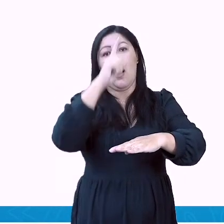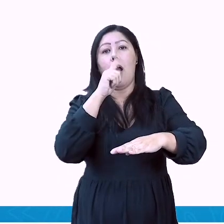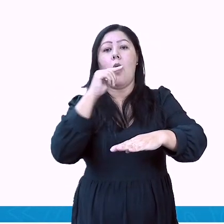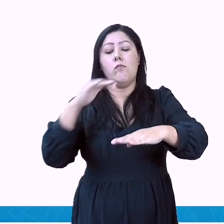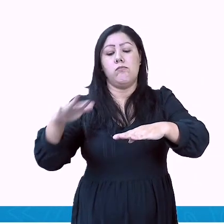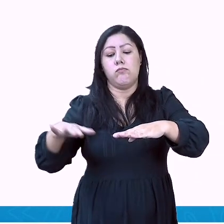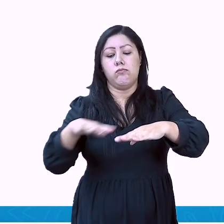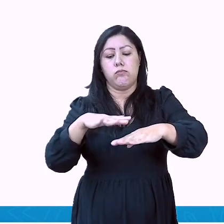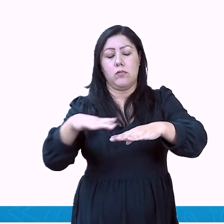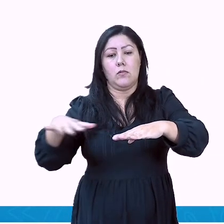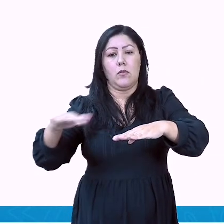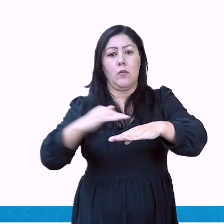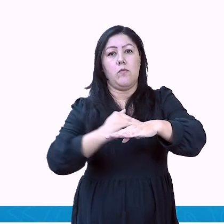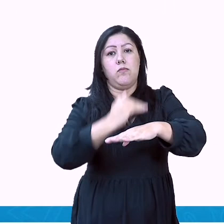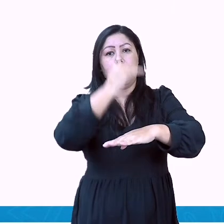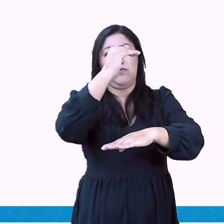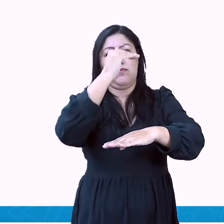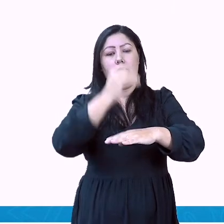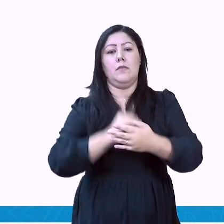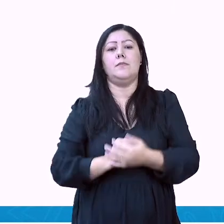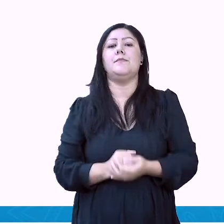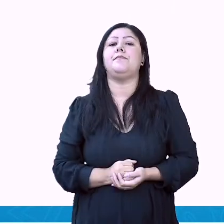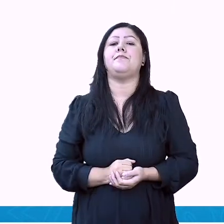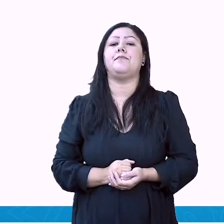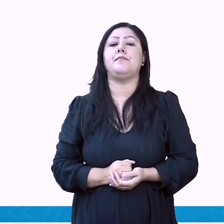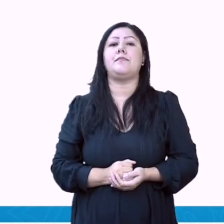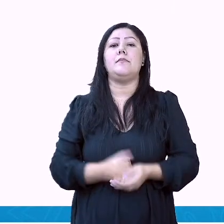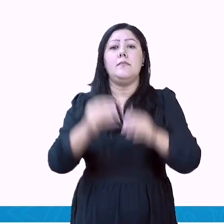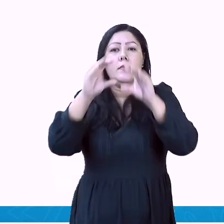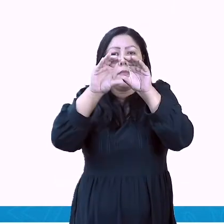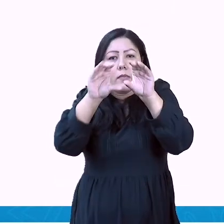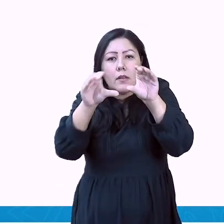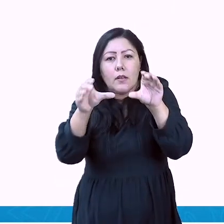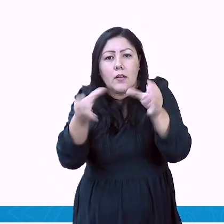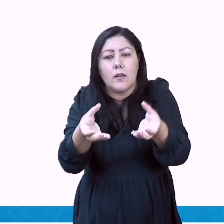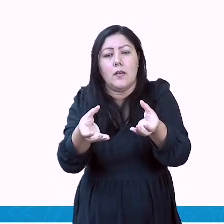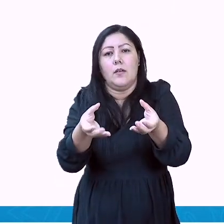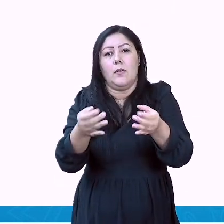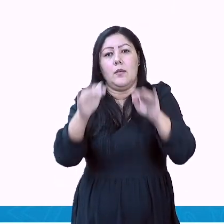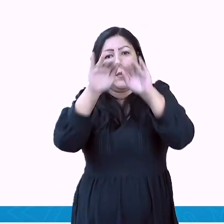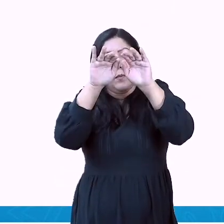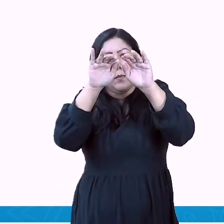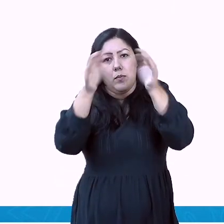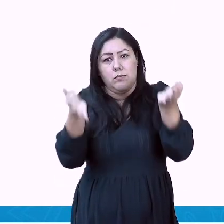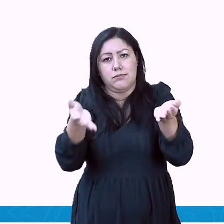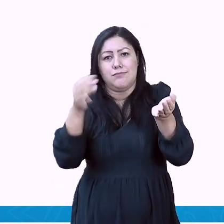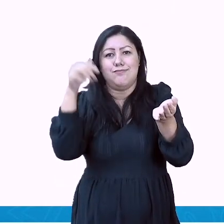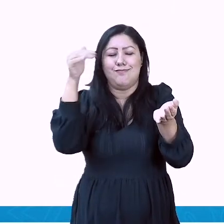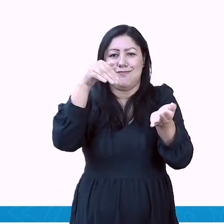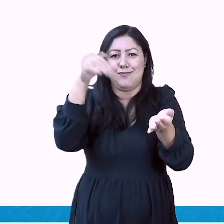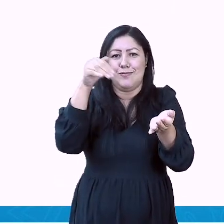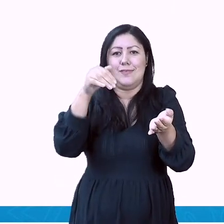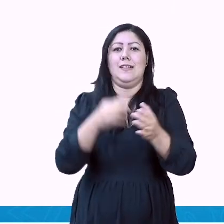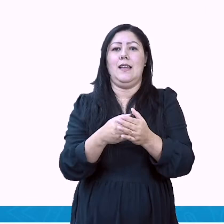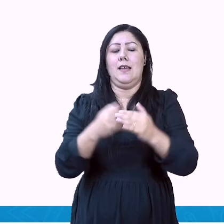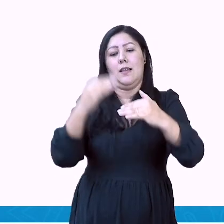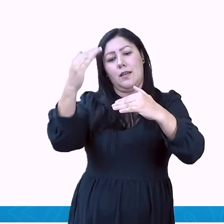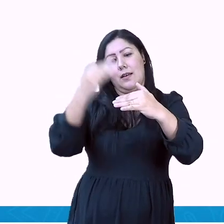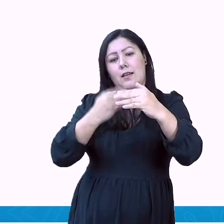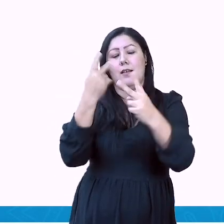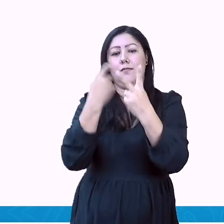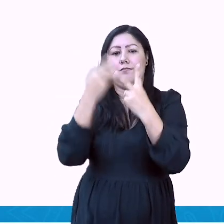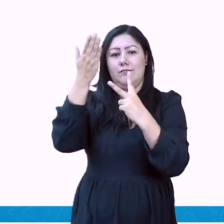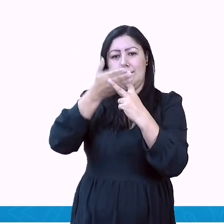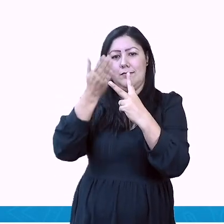O manto é a camada intermediária, situada entre a crosta e o núcleo, e divide-se em